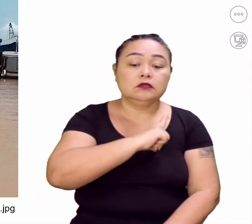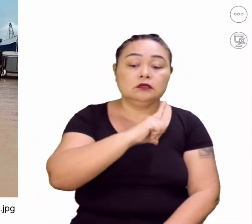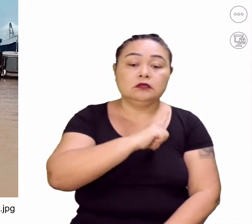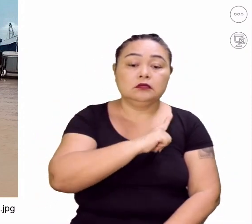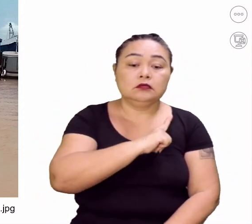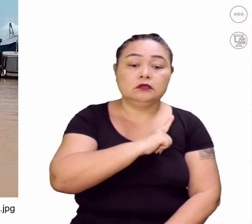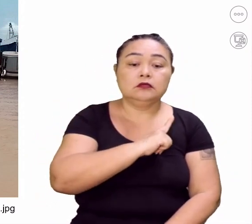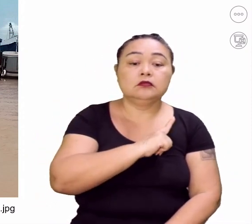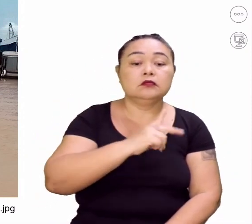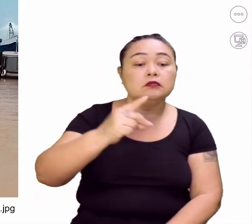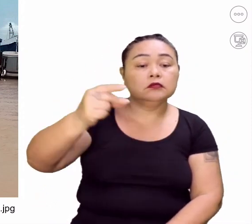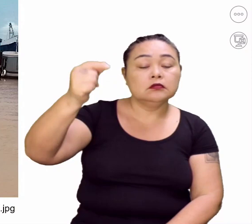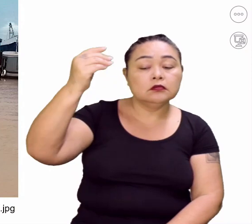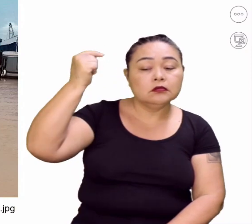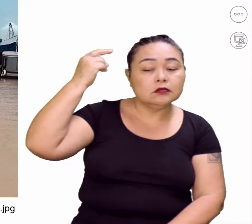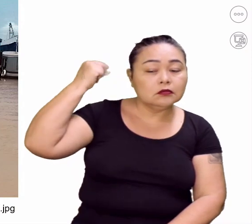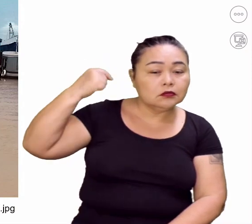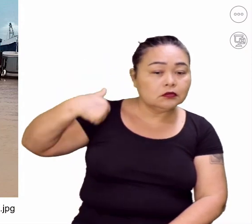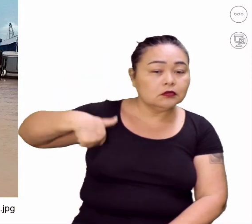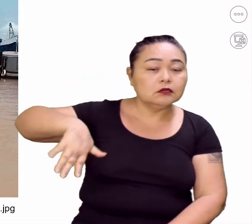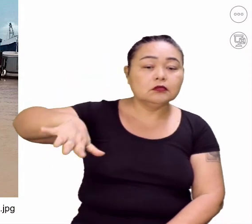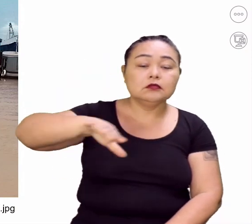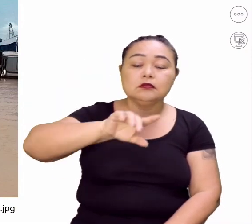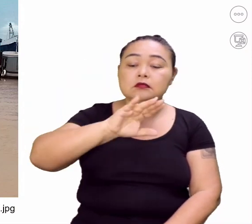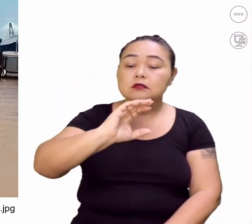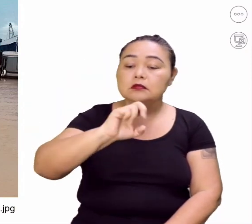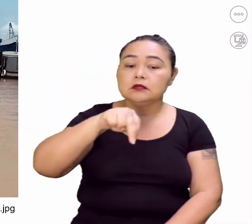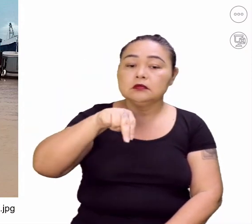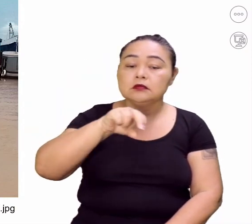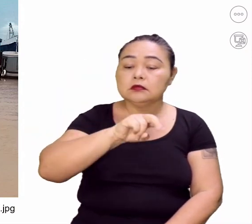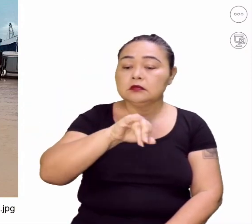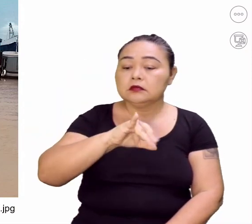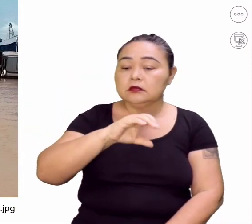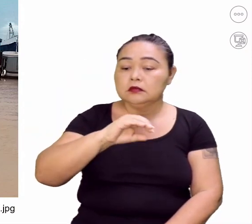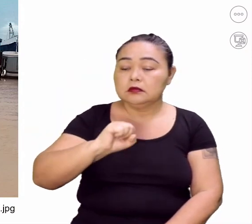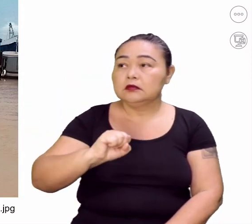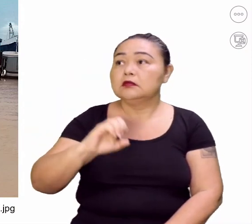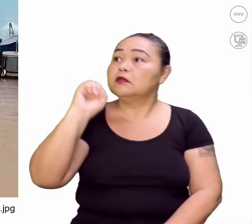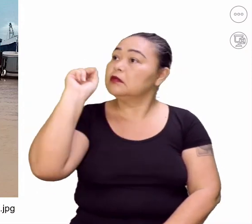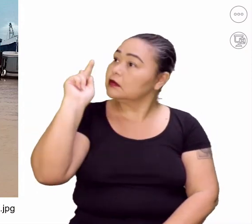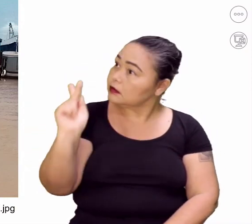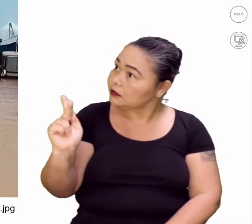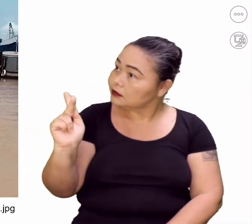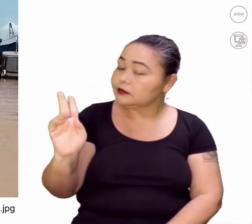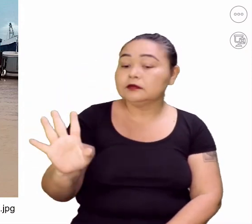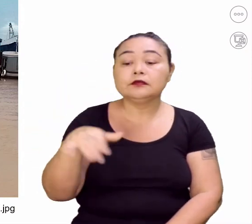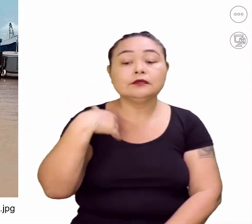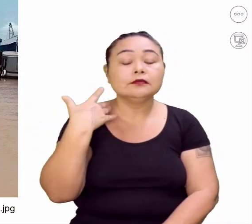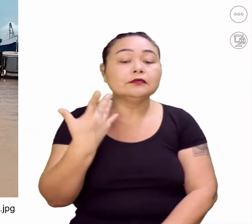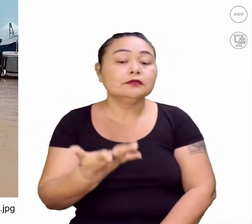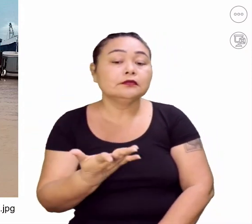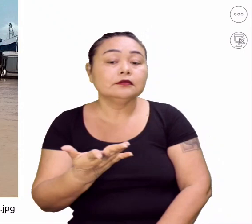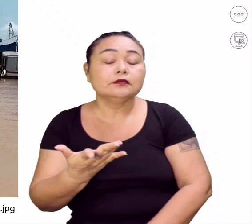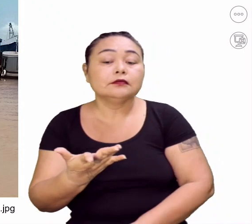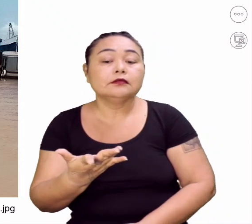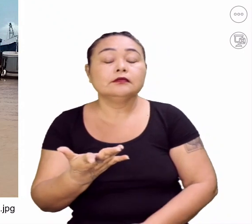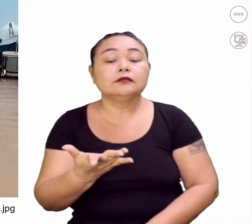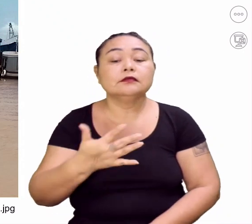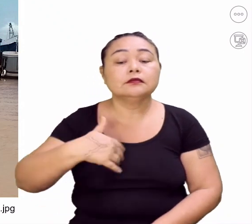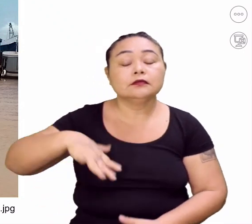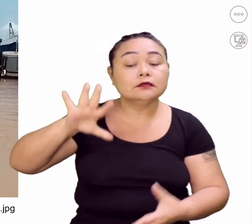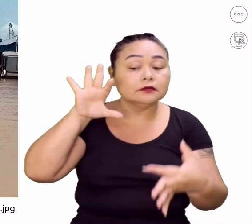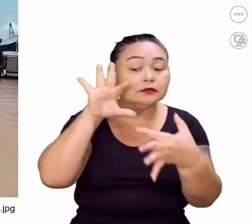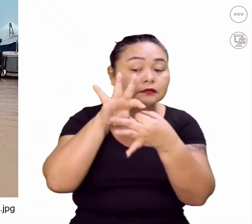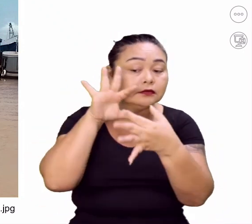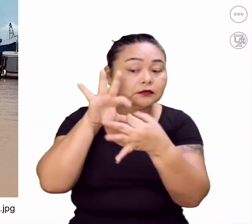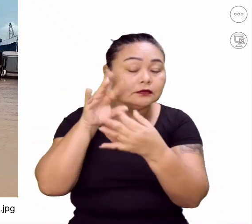terrenos do tempo Cenozoico. É tempo demais, gente. Ok? Então,